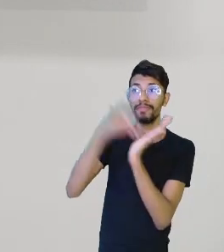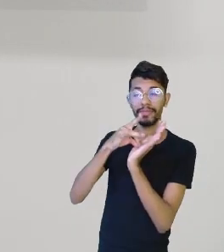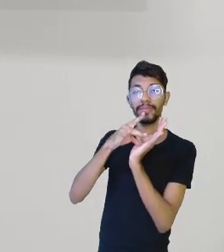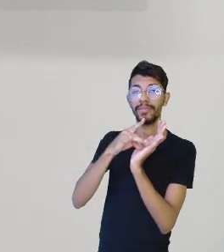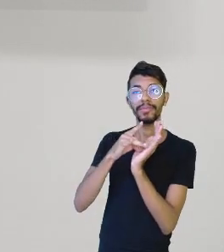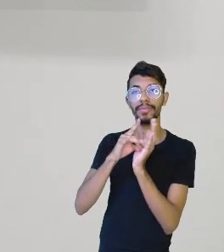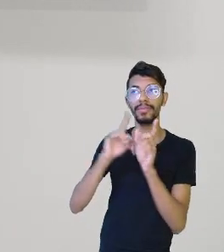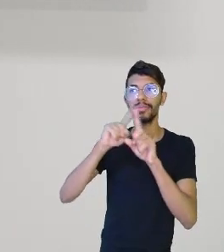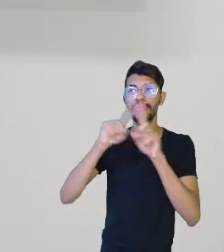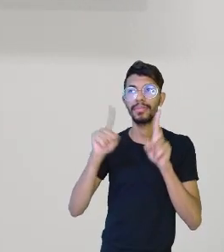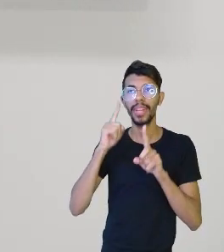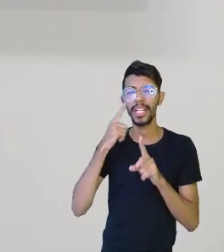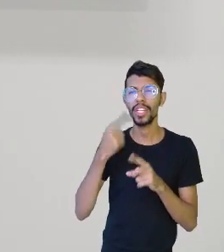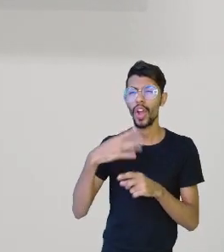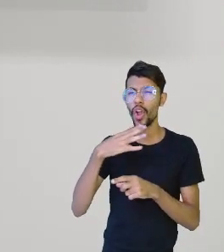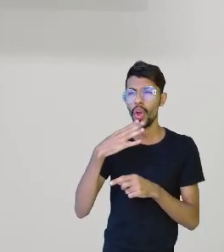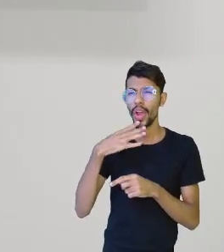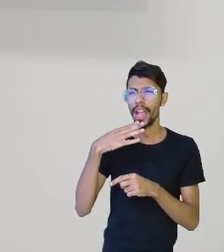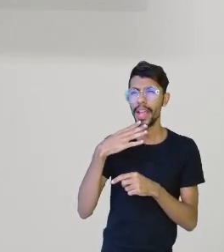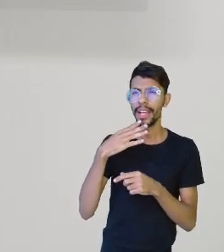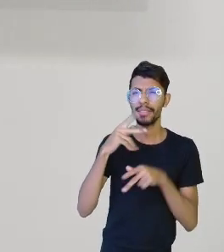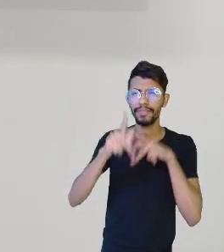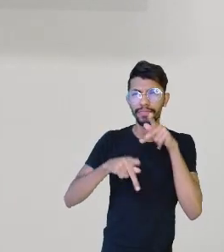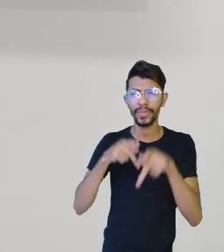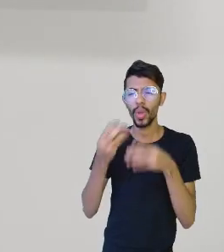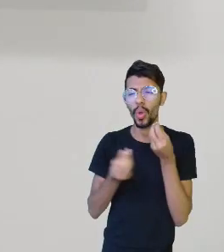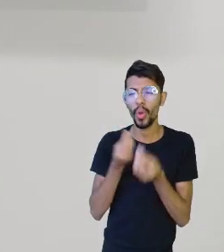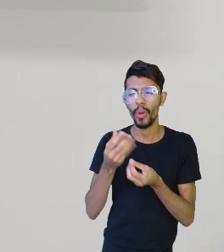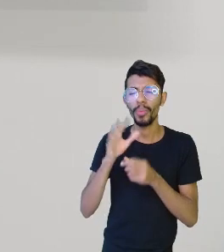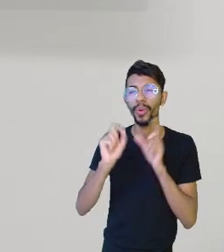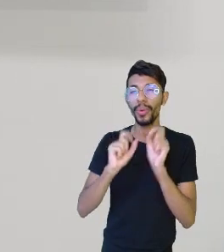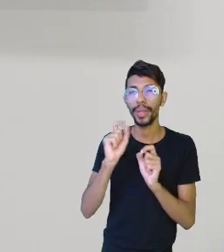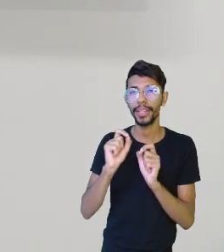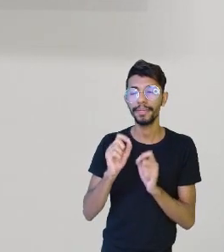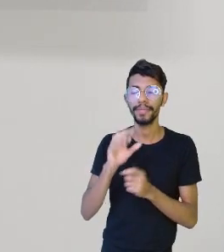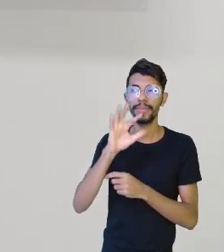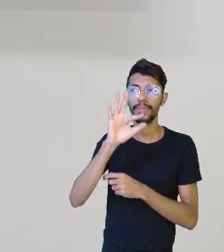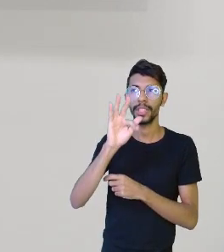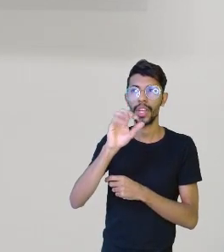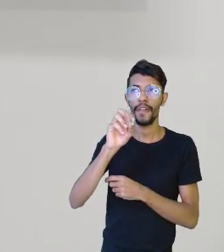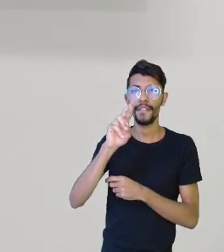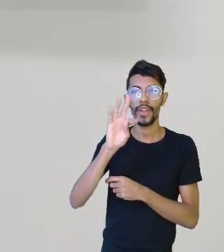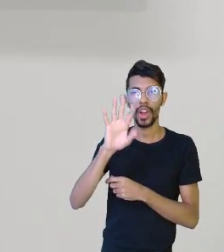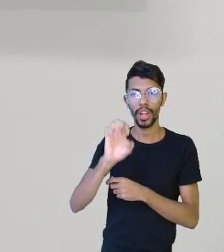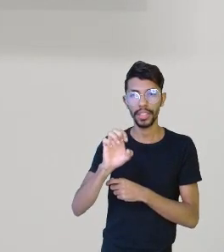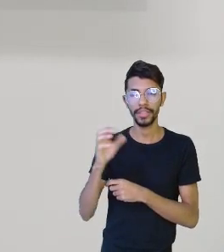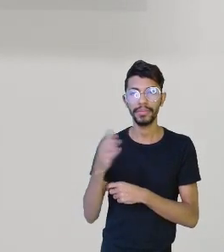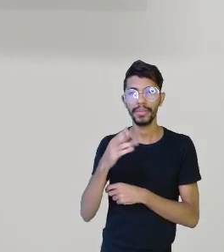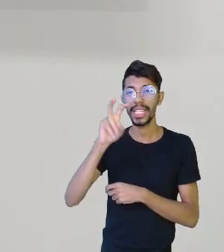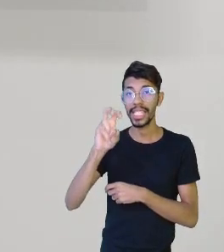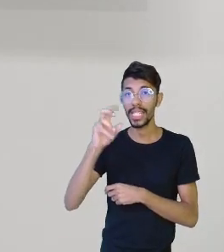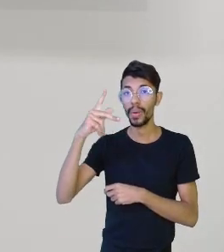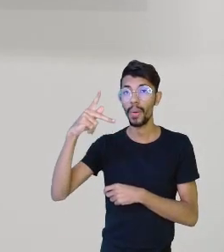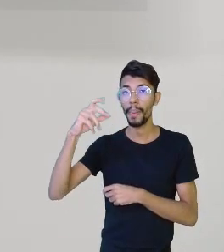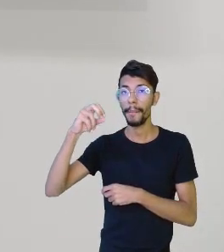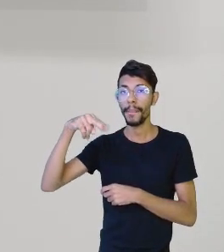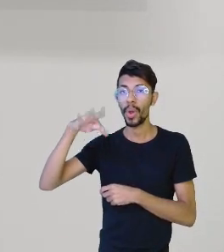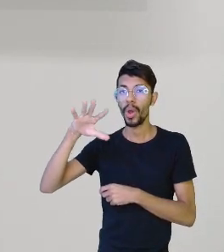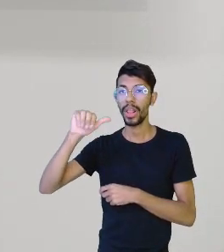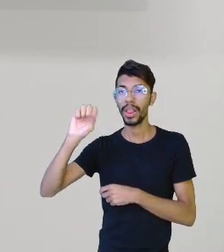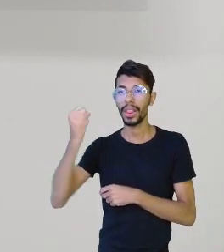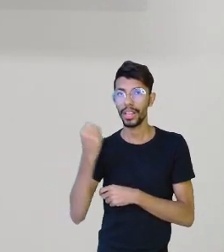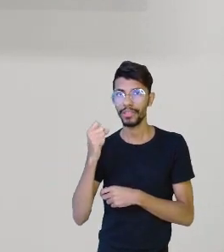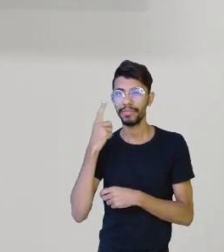né? Mas ele é conhecido especialmente como Forte das Cinco Pontas. Sabe uma coisa bem interessante sobre esse Forte das